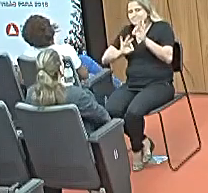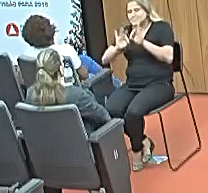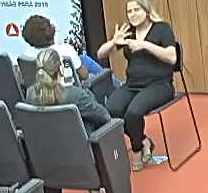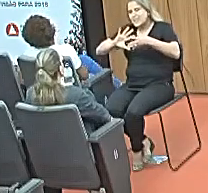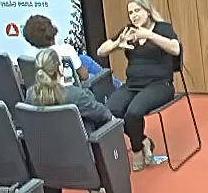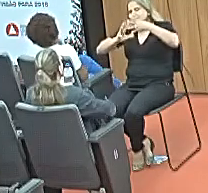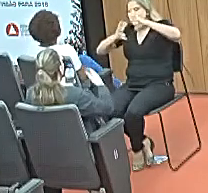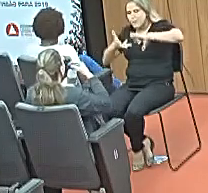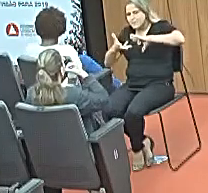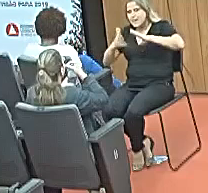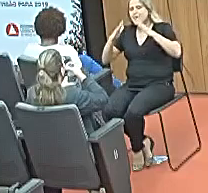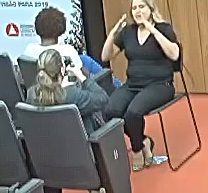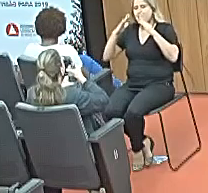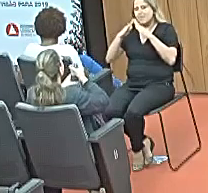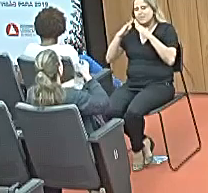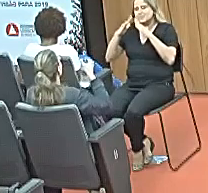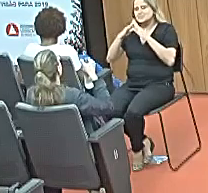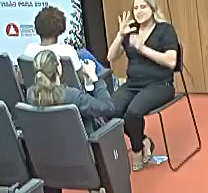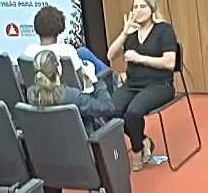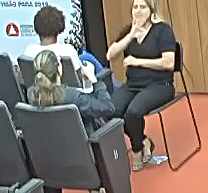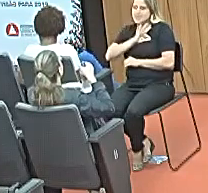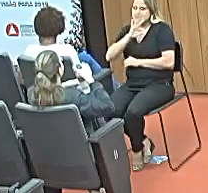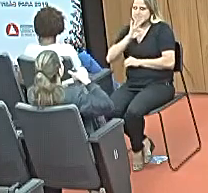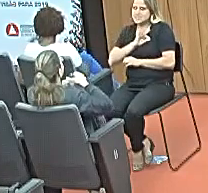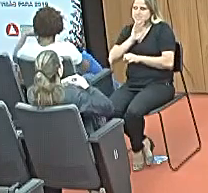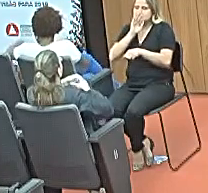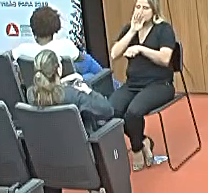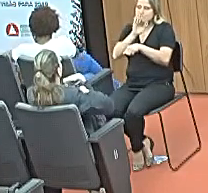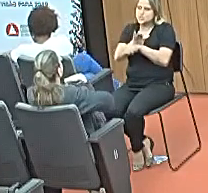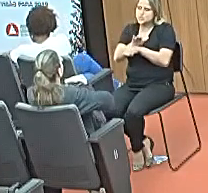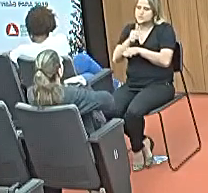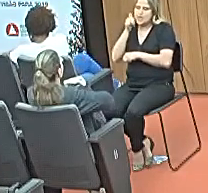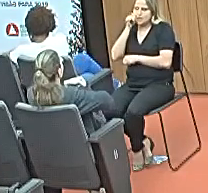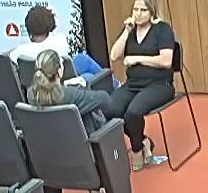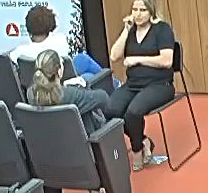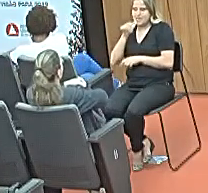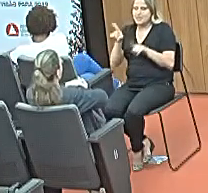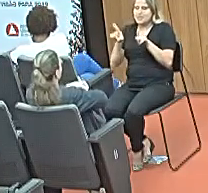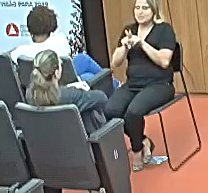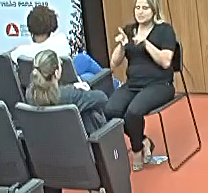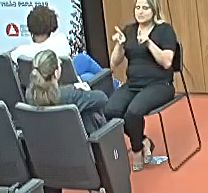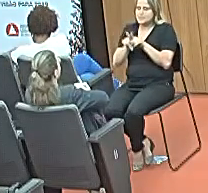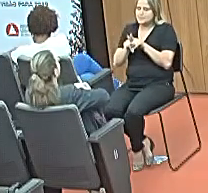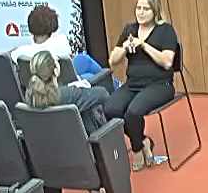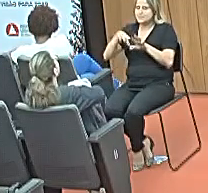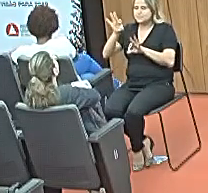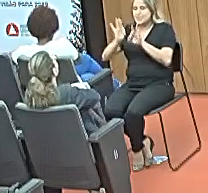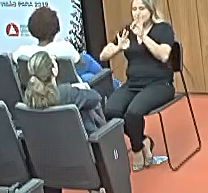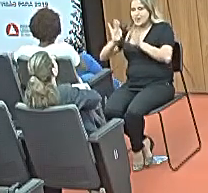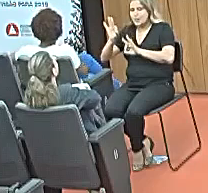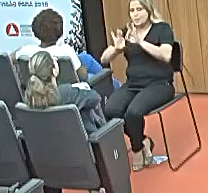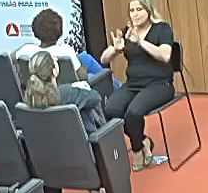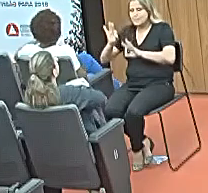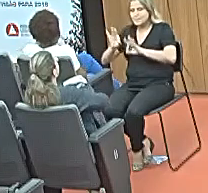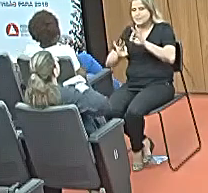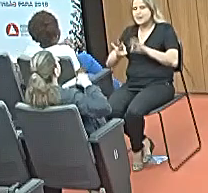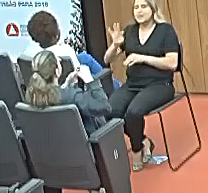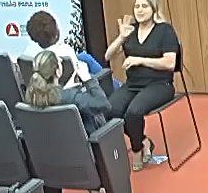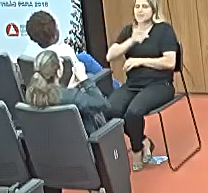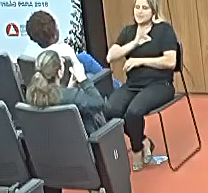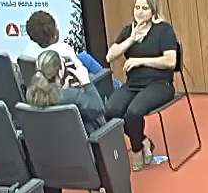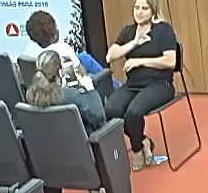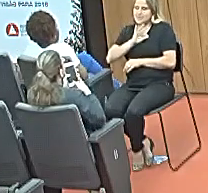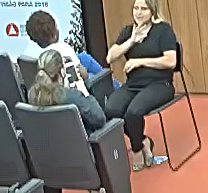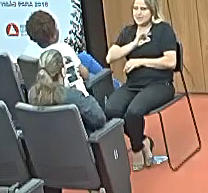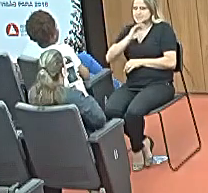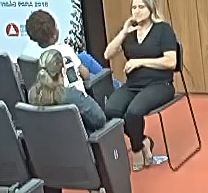à mulher deams ea reestruturação da delegacia especializada de investigação de crimes